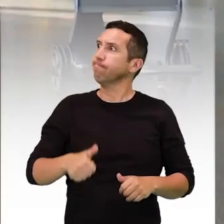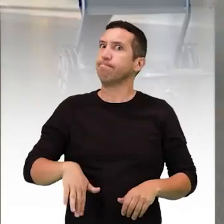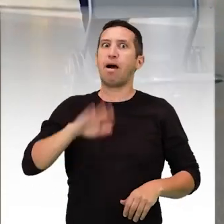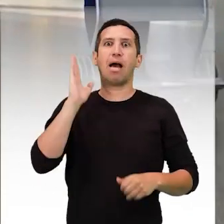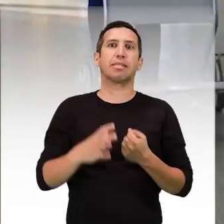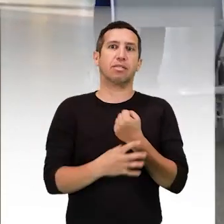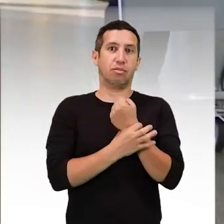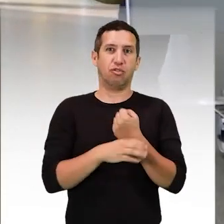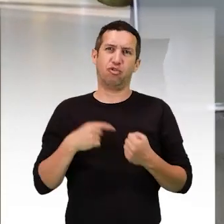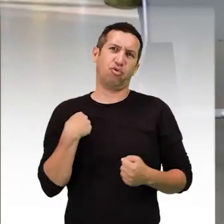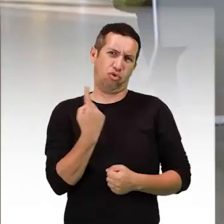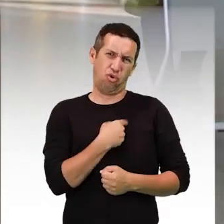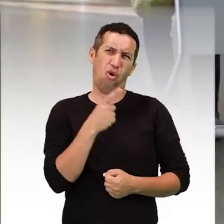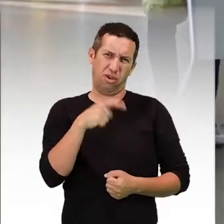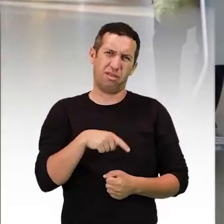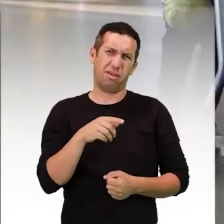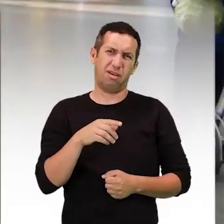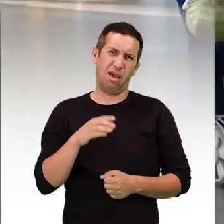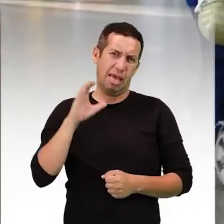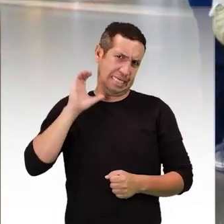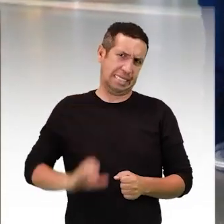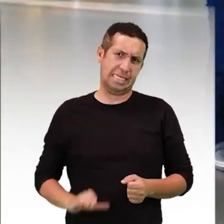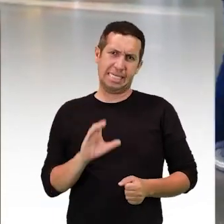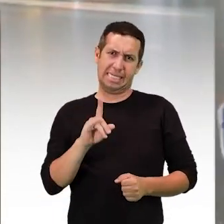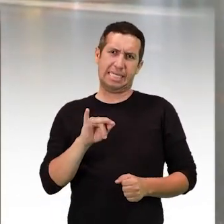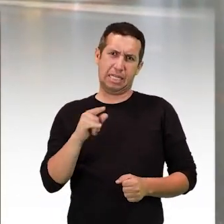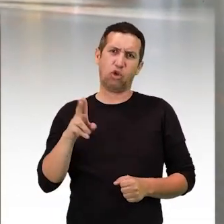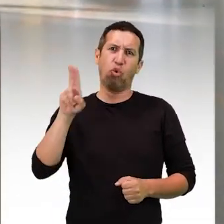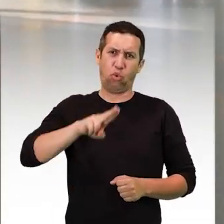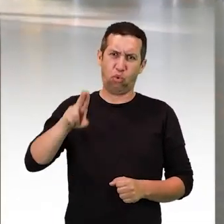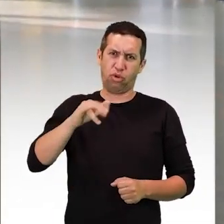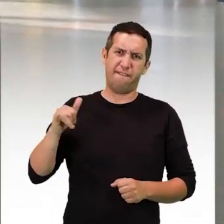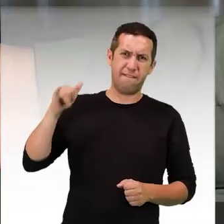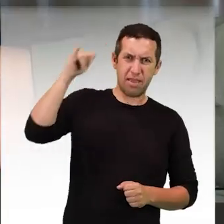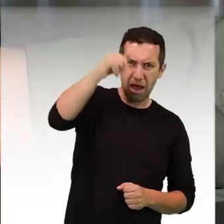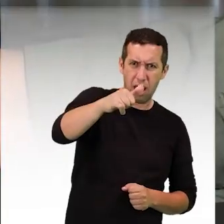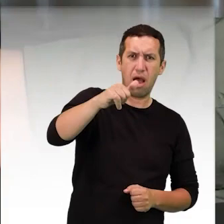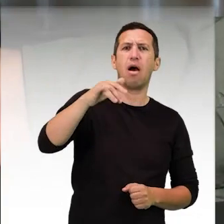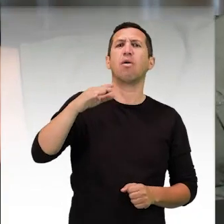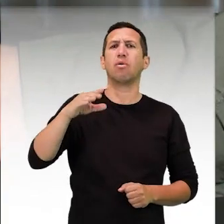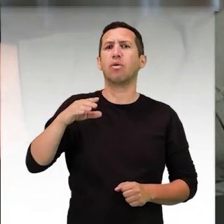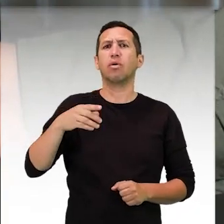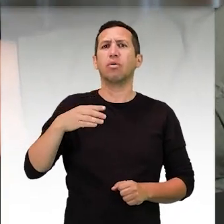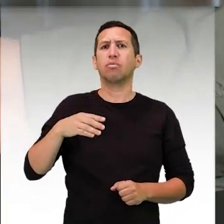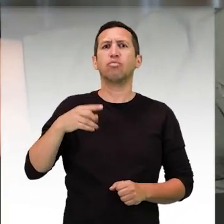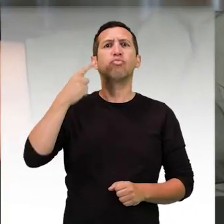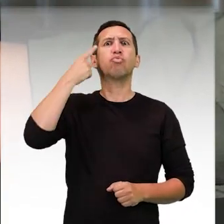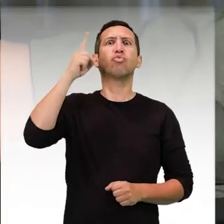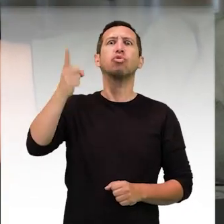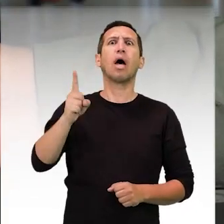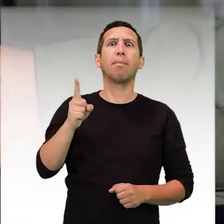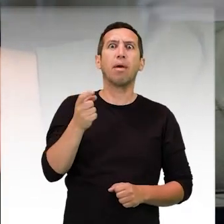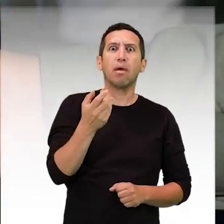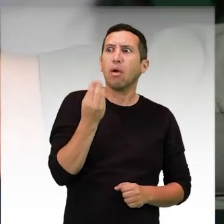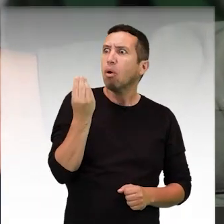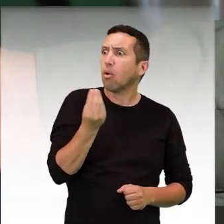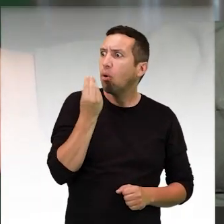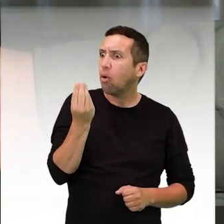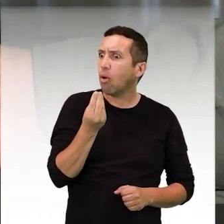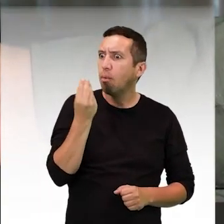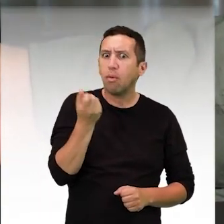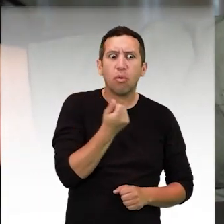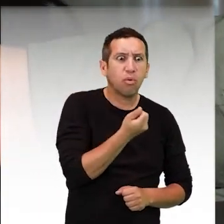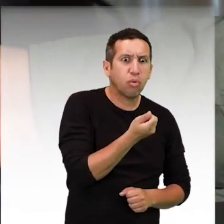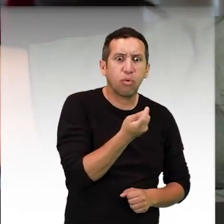iniciativa é bem-vinda e vai melhorar ainda mais a segurança dos usuários. A gente, cidadão comum que